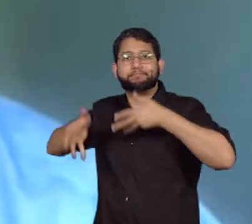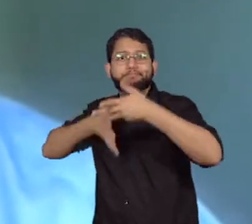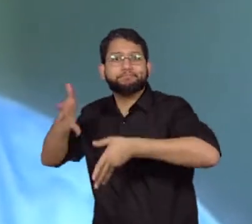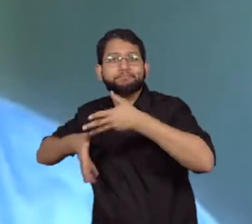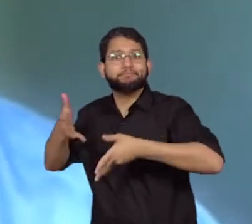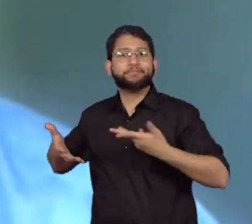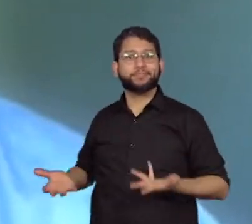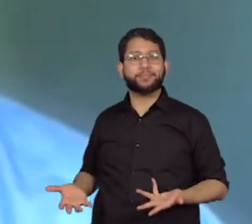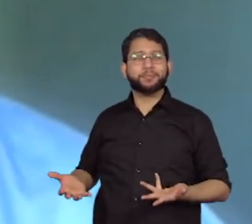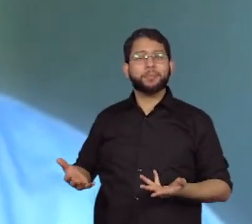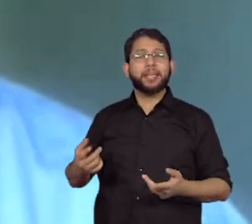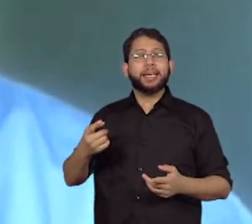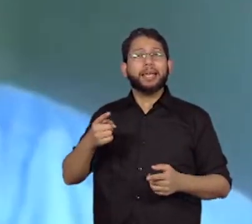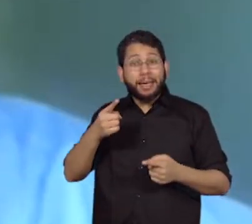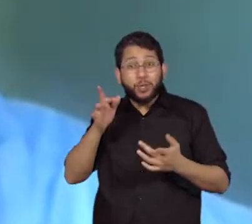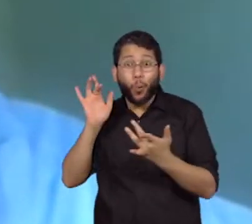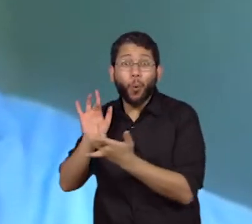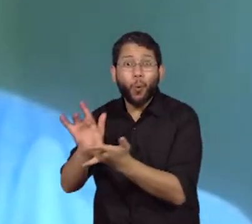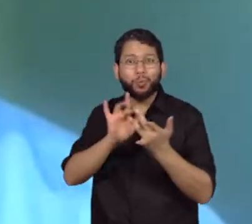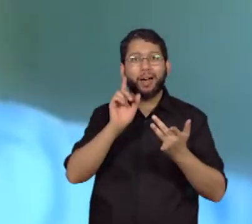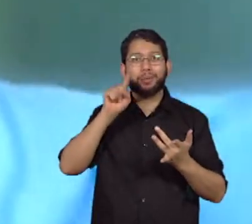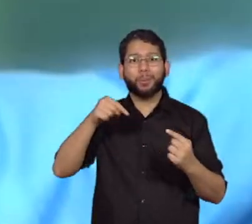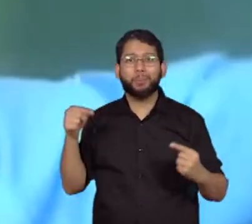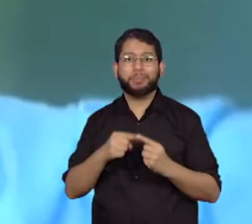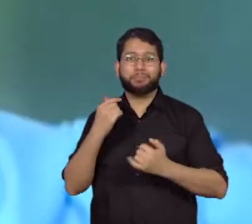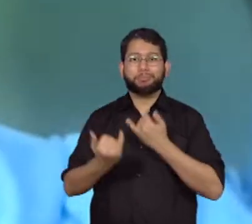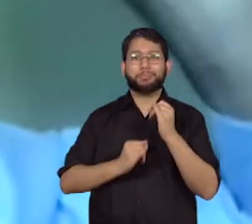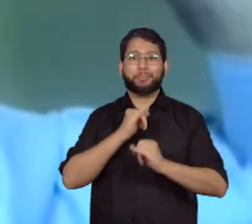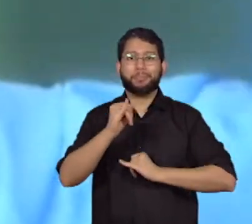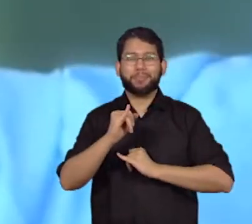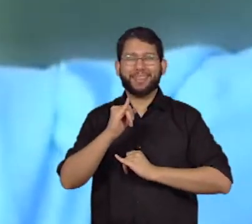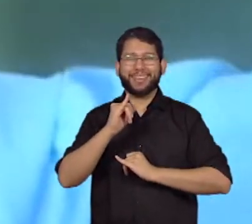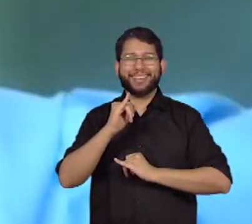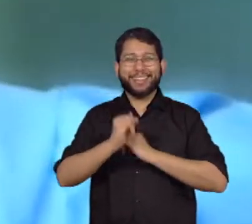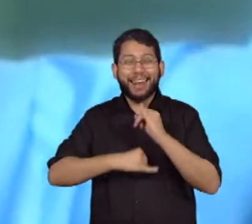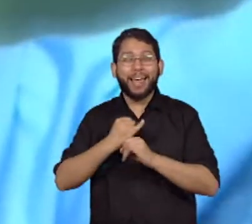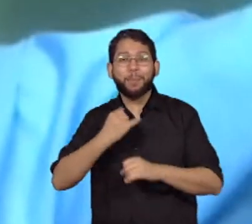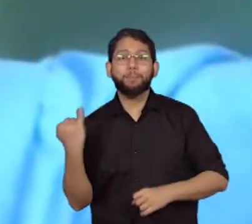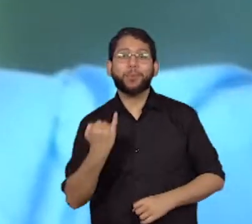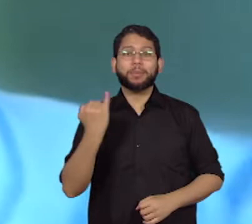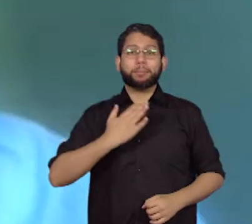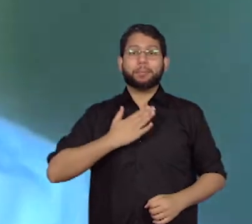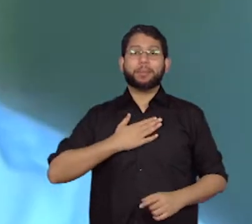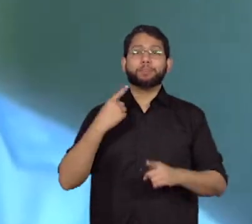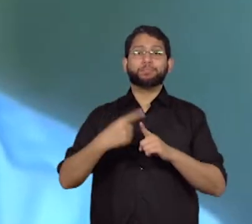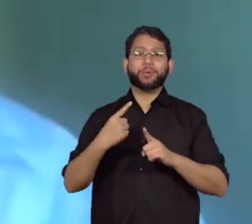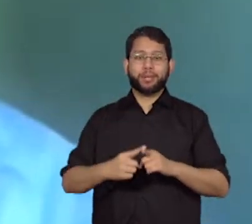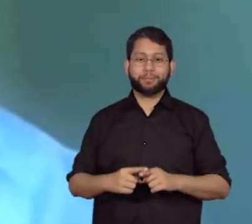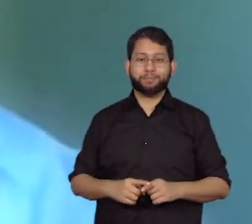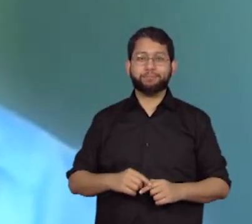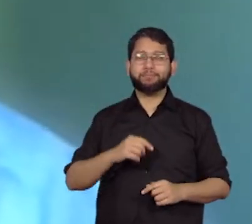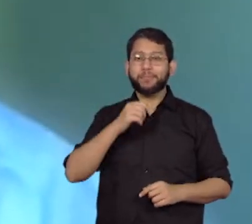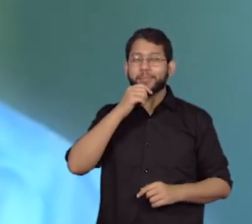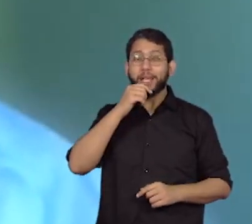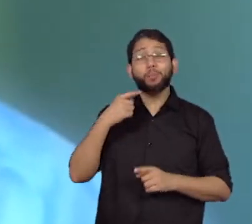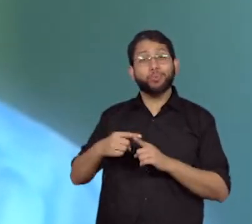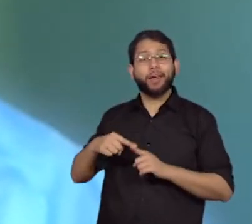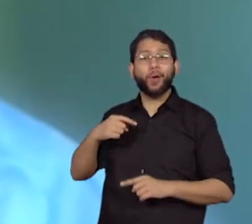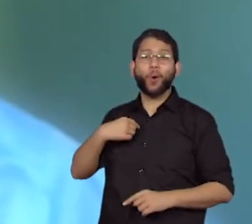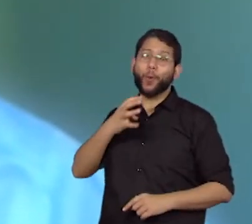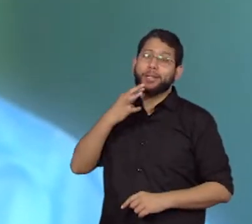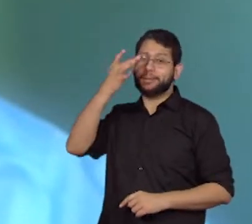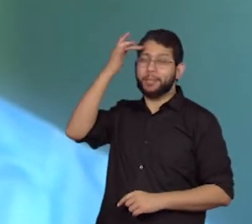mim? Porque o Maurício Sticer, lá atrás, já era um cara conhecido, parou a carreira para me dar